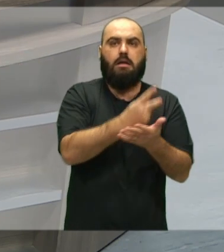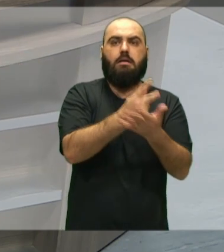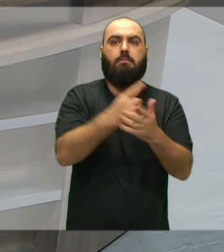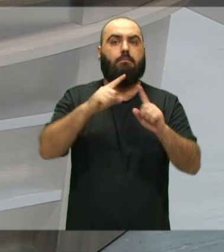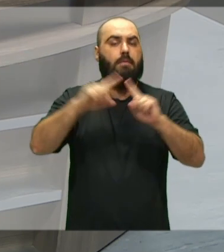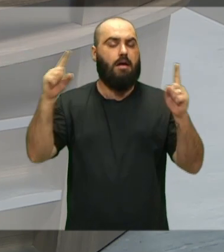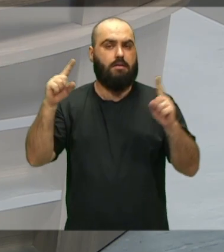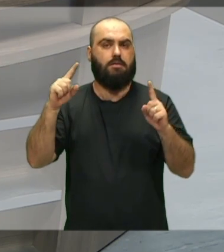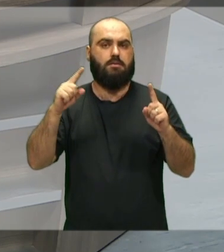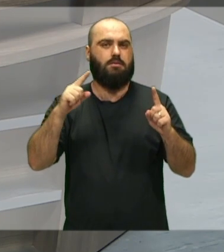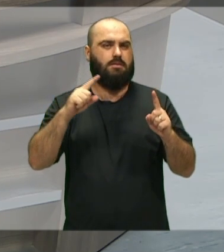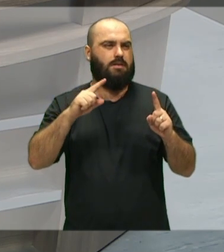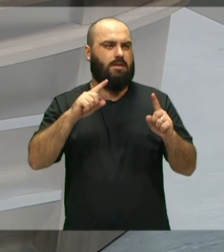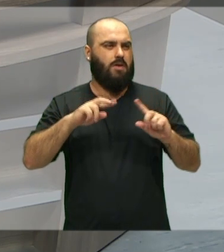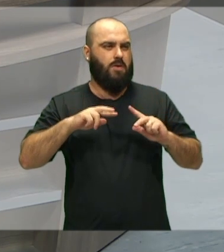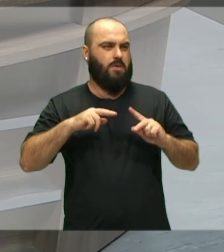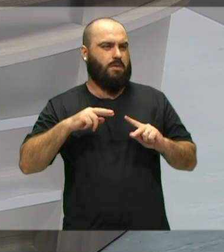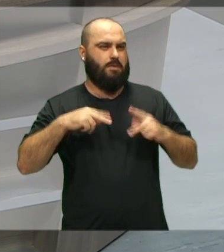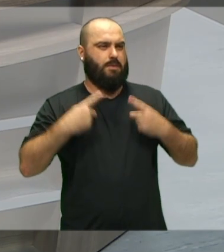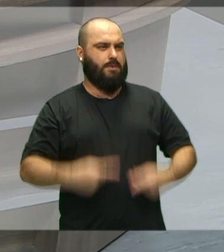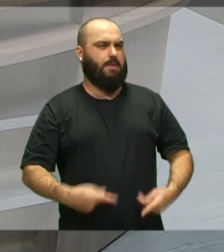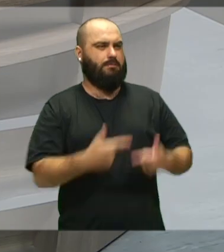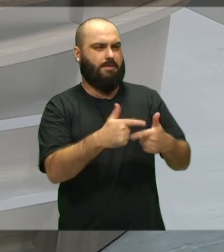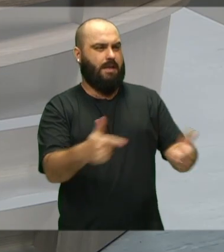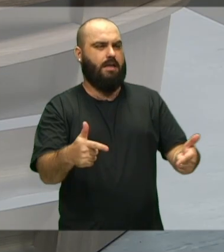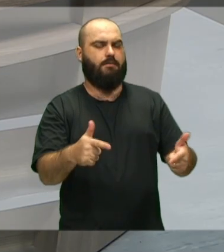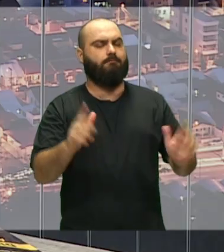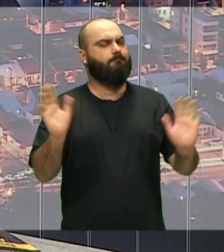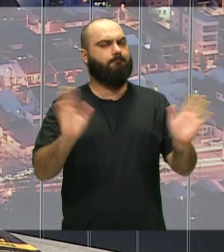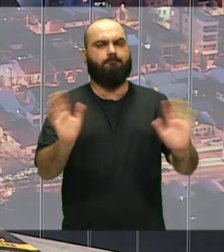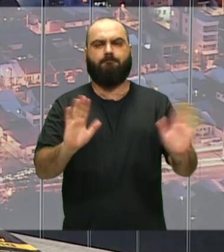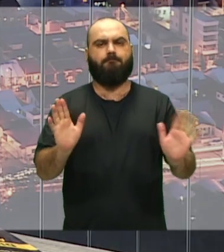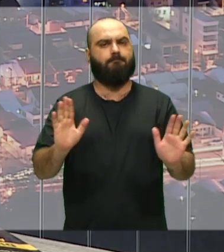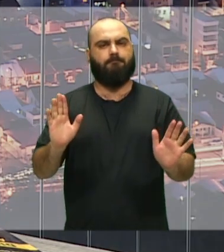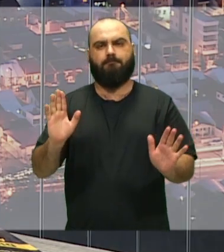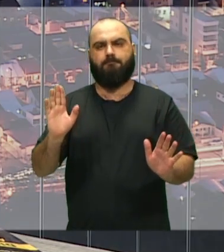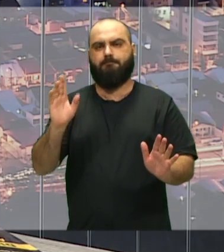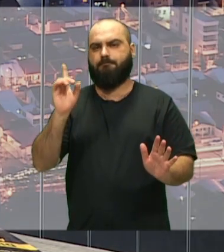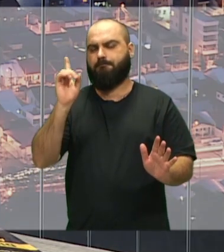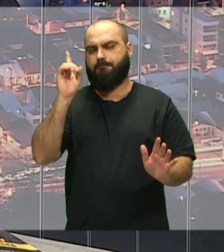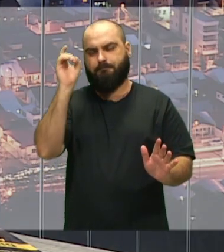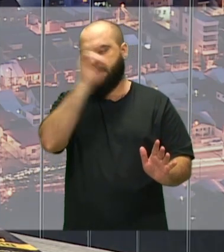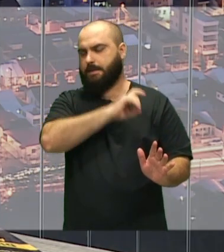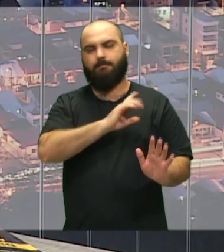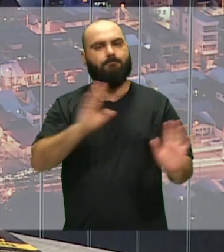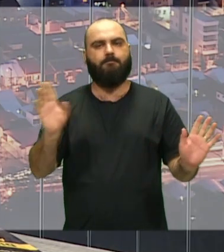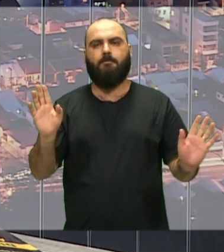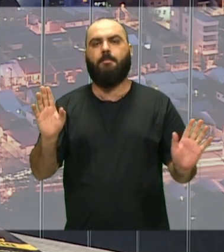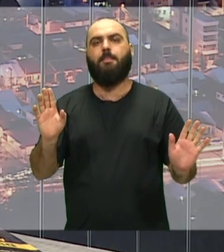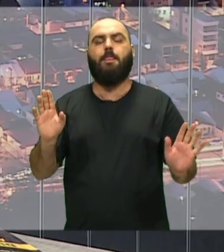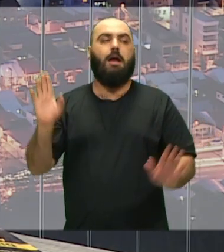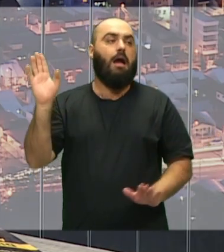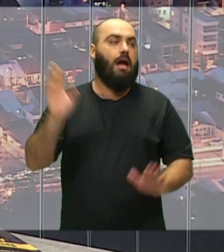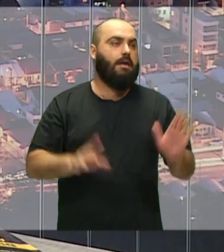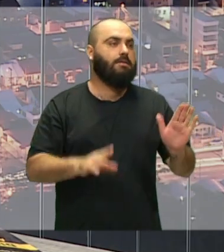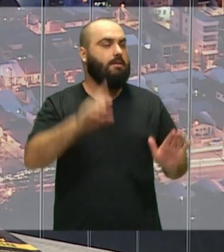como a gente foi desonesto. É nessa percepção. Às vezes a própria rotina não te deixa parar e, de